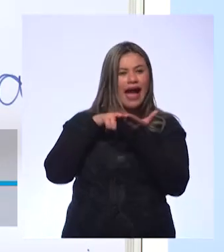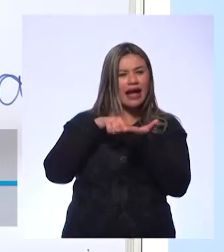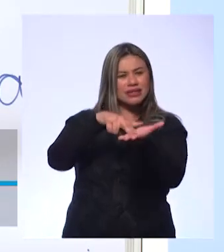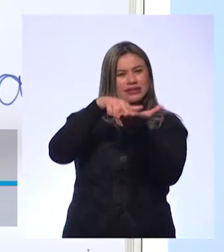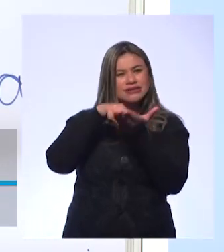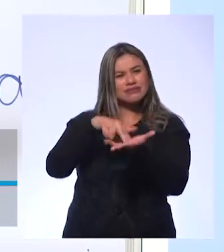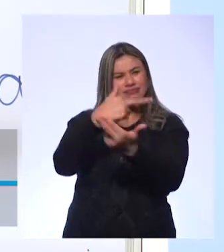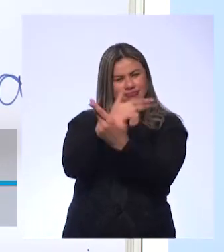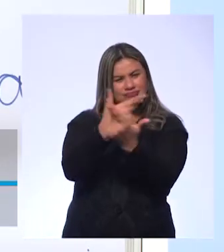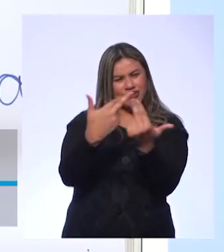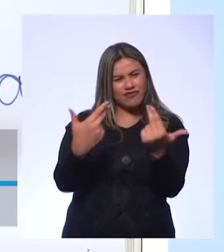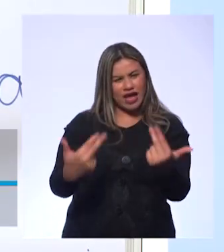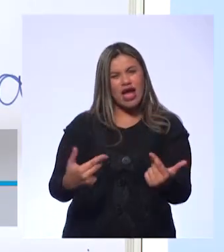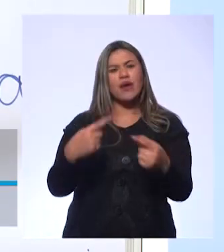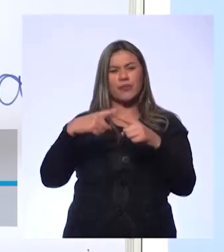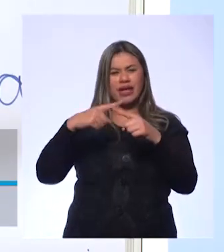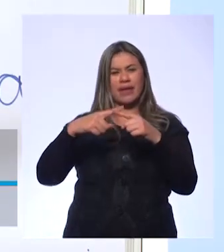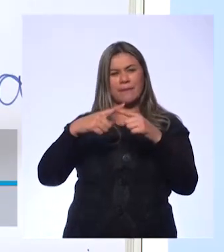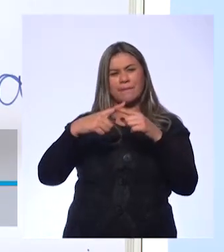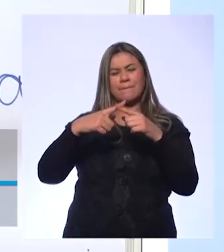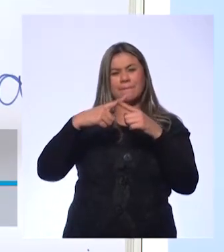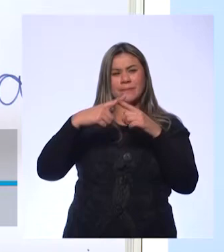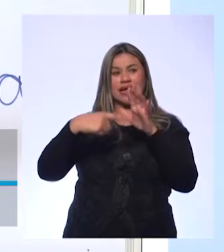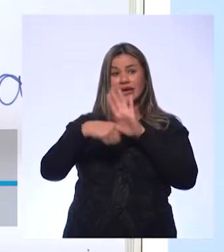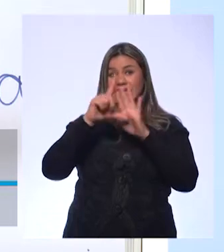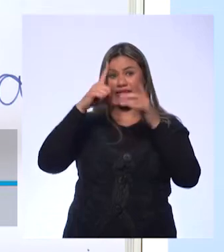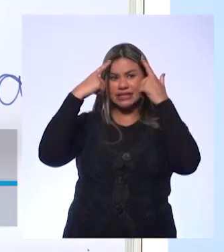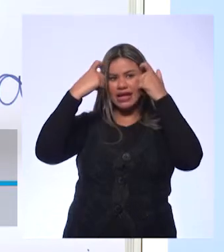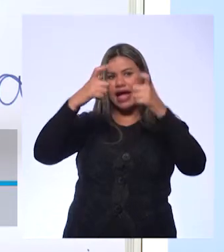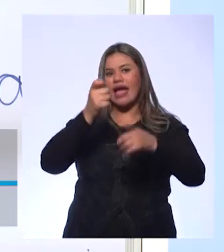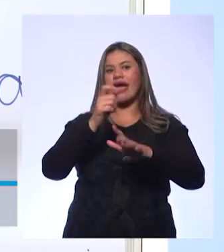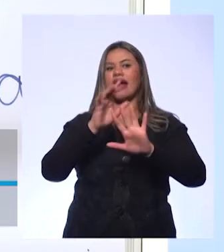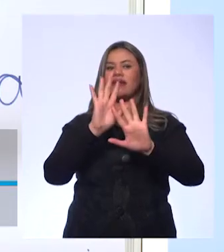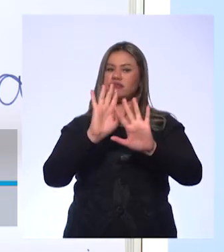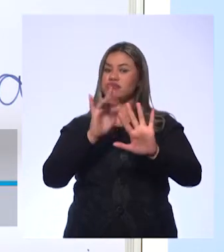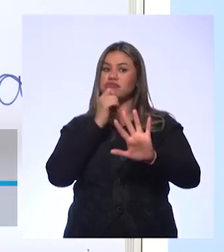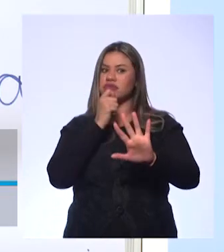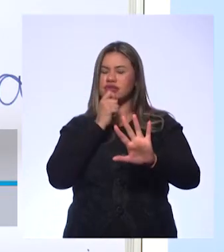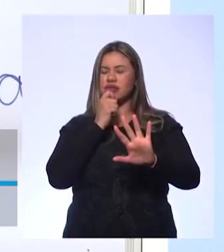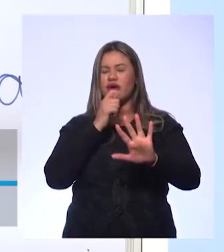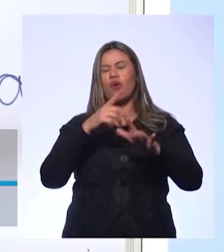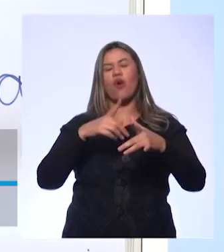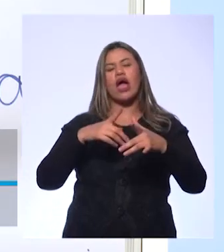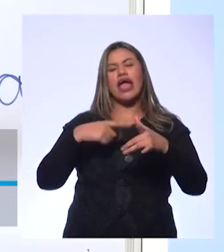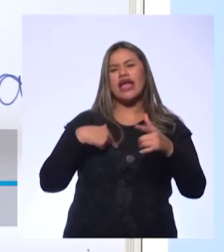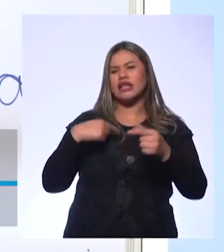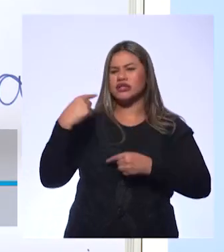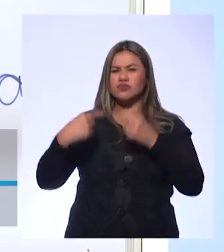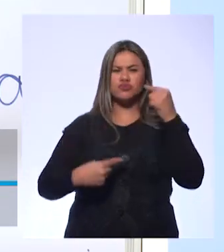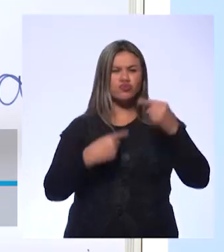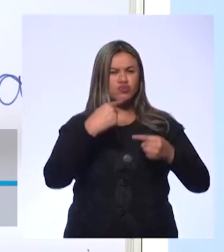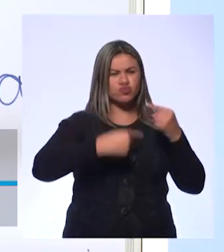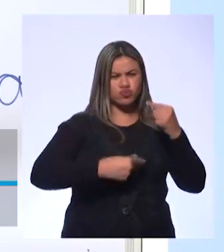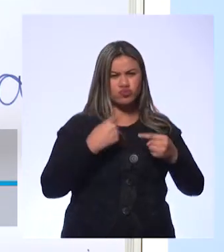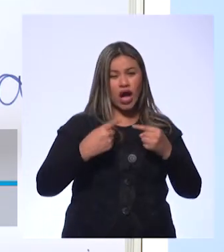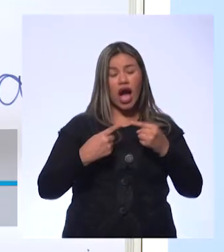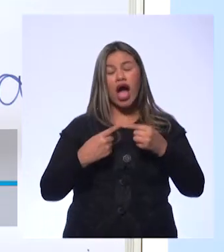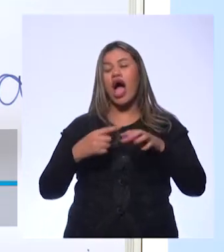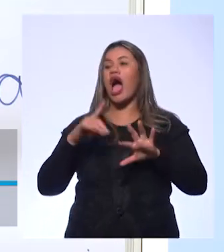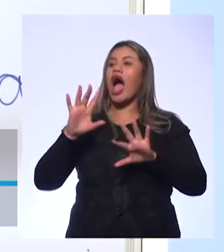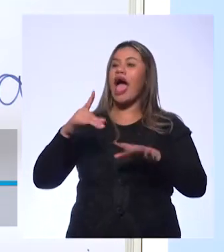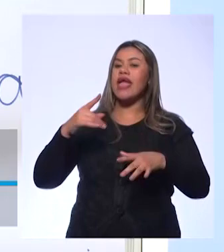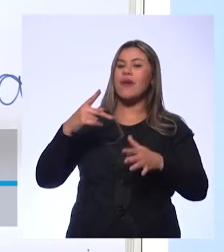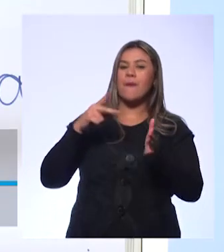entre eles ali naquele momento de não não foi ainda não era uma guerra mas aqueles momentos de conflitos políticos o